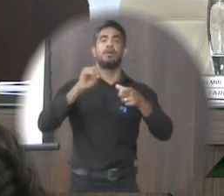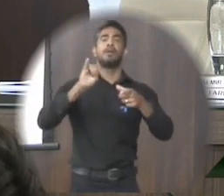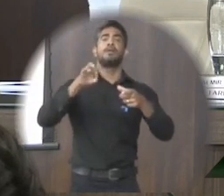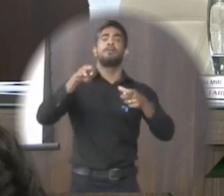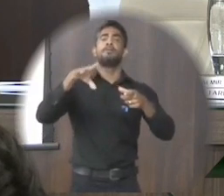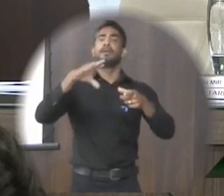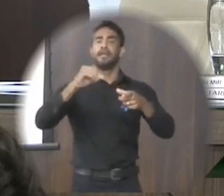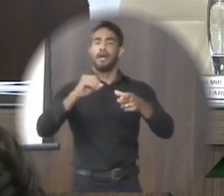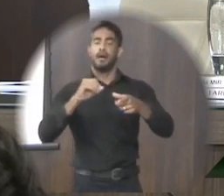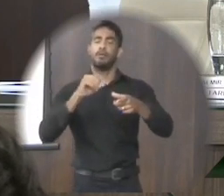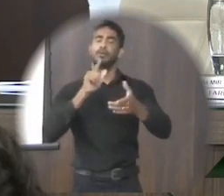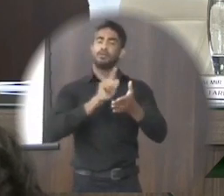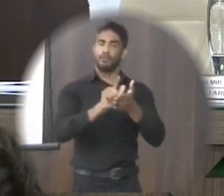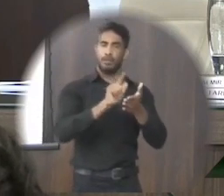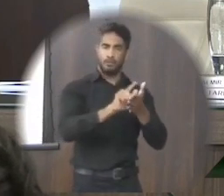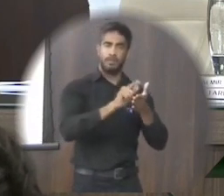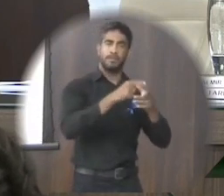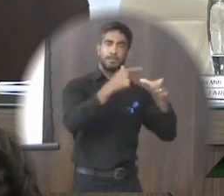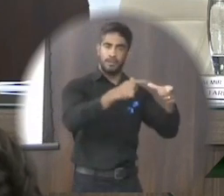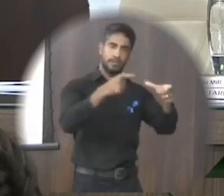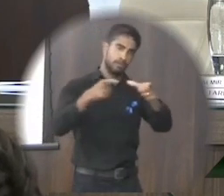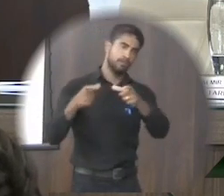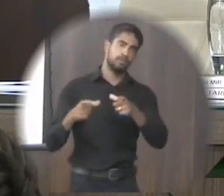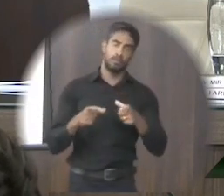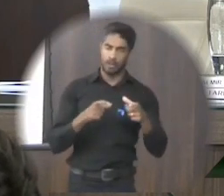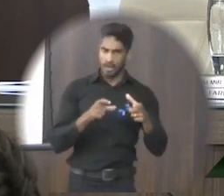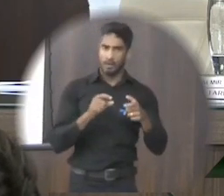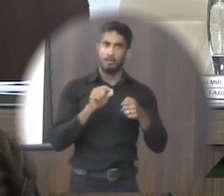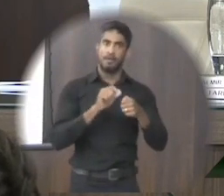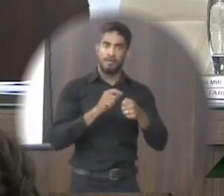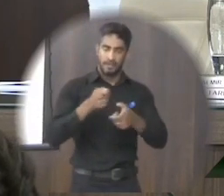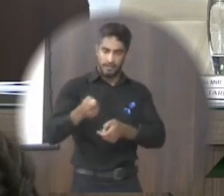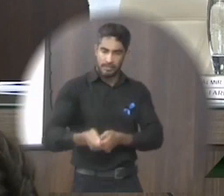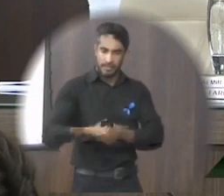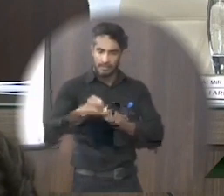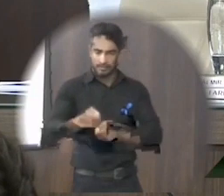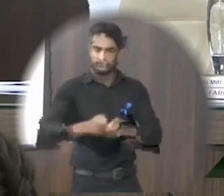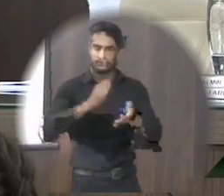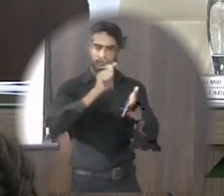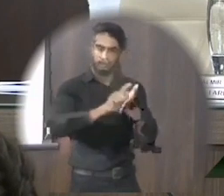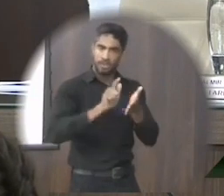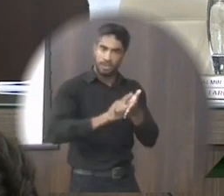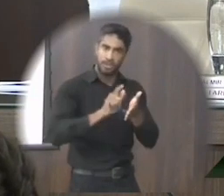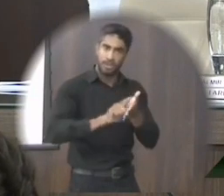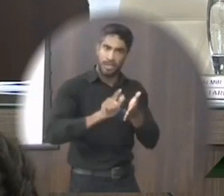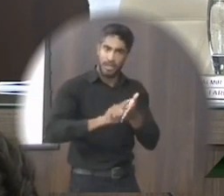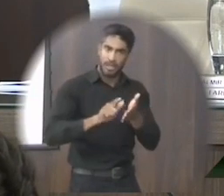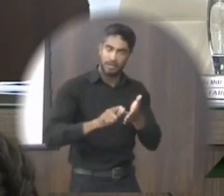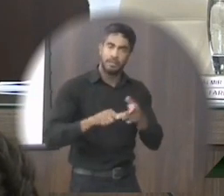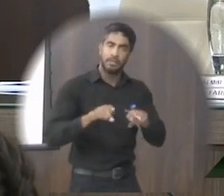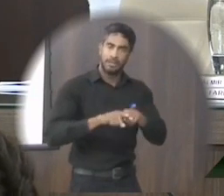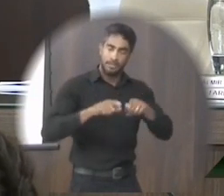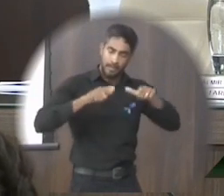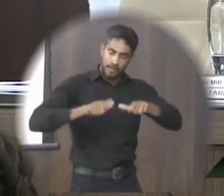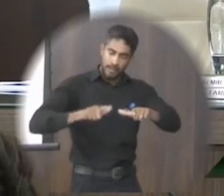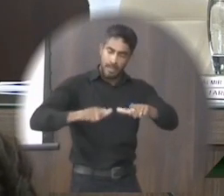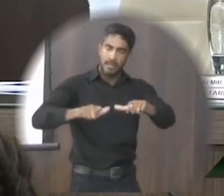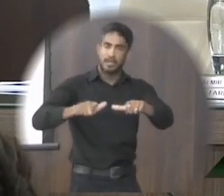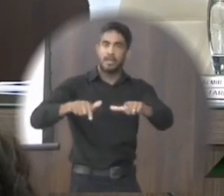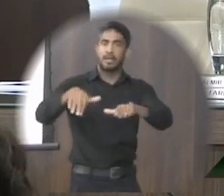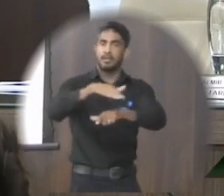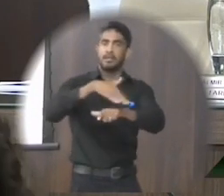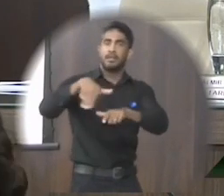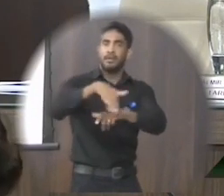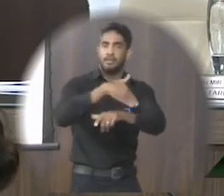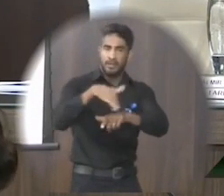a limpeza das áreas verdes apontadas, realizar a capina com retirada de entulhos e colocação de cascalho nas referidas ruas